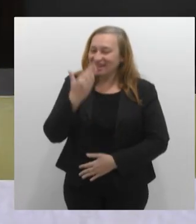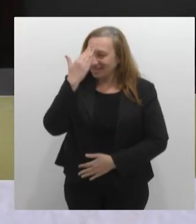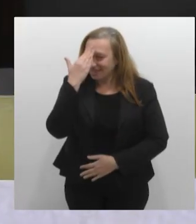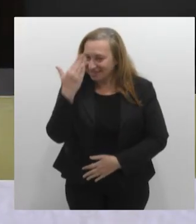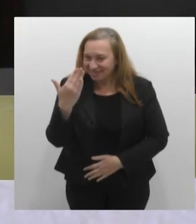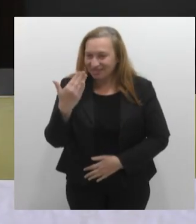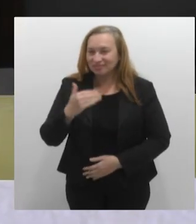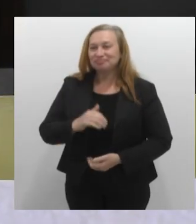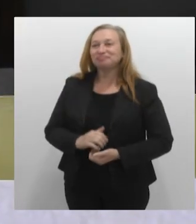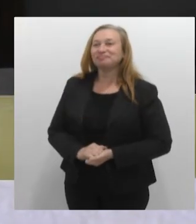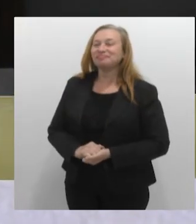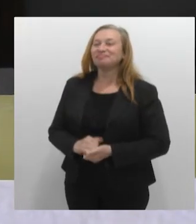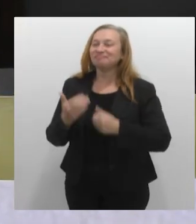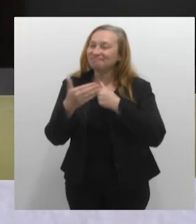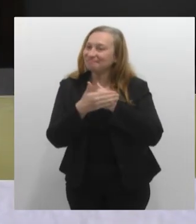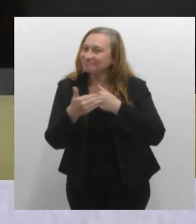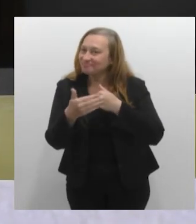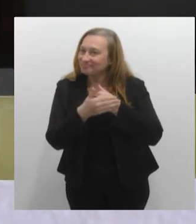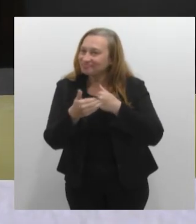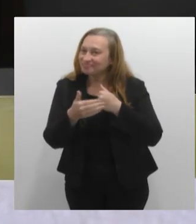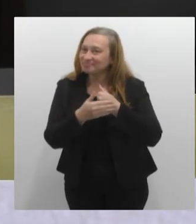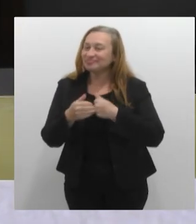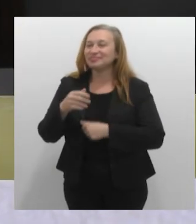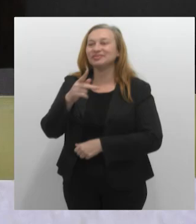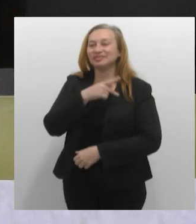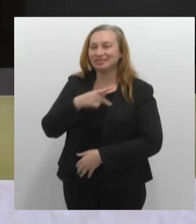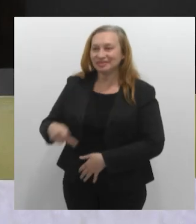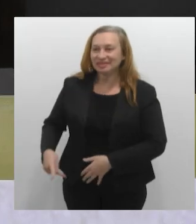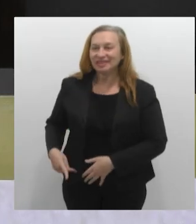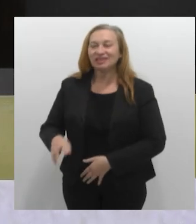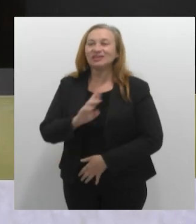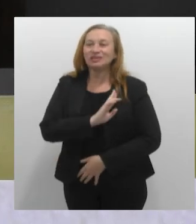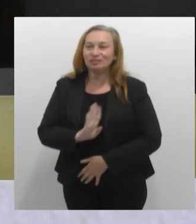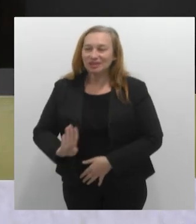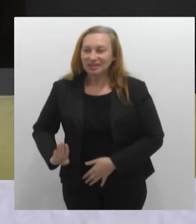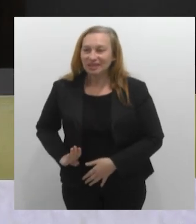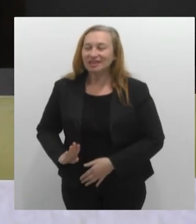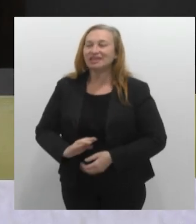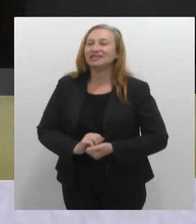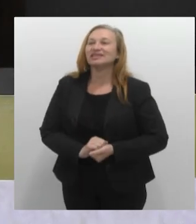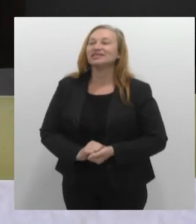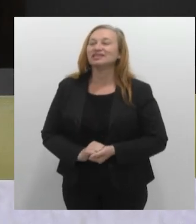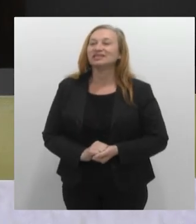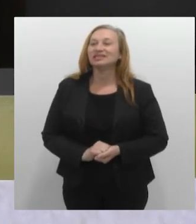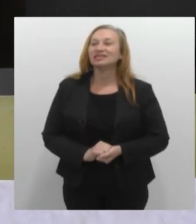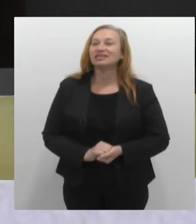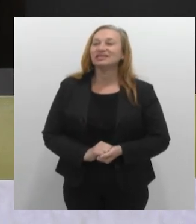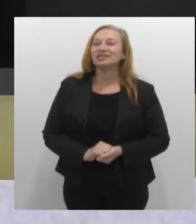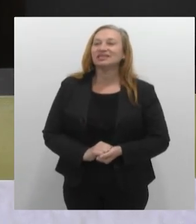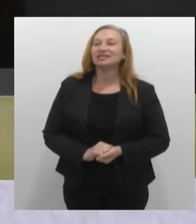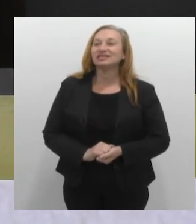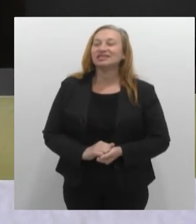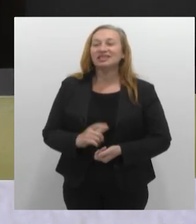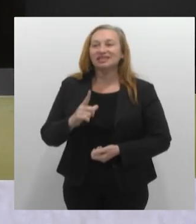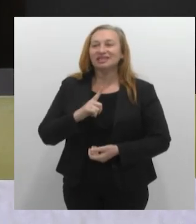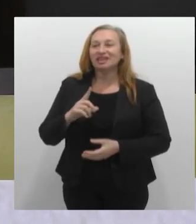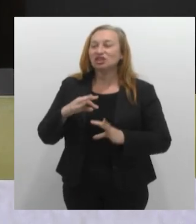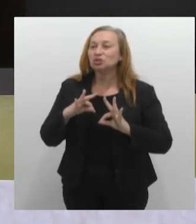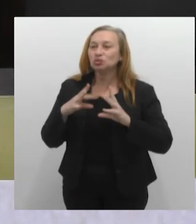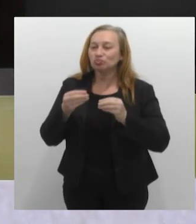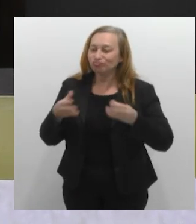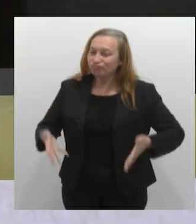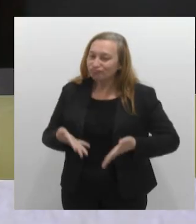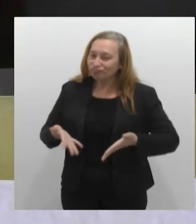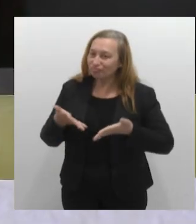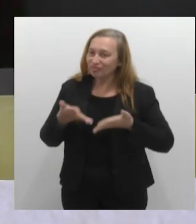agradeço o carinho do nosso presidente, Rodrigo Bacelar, de nos ter dado todo o incentivo